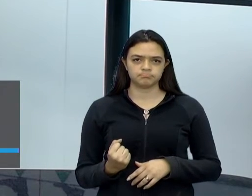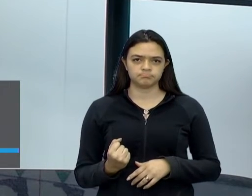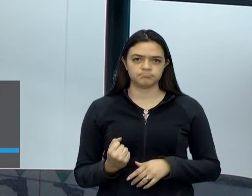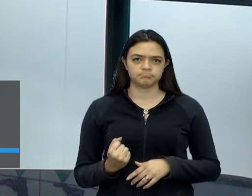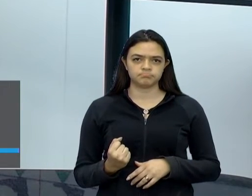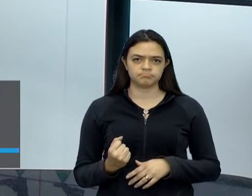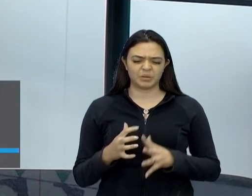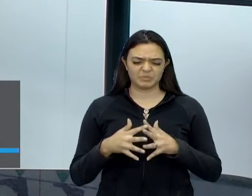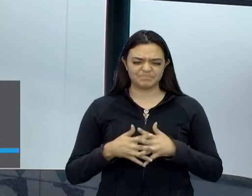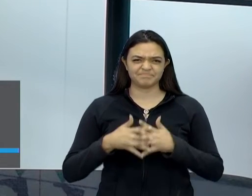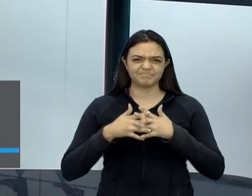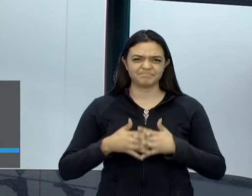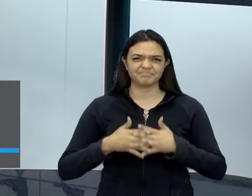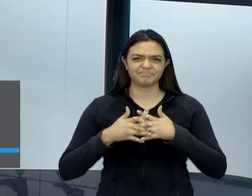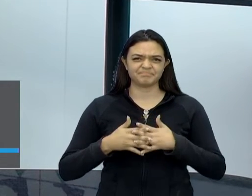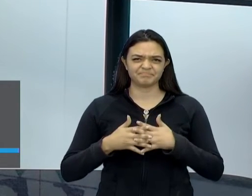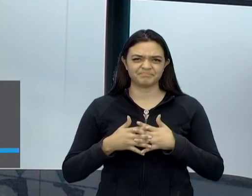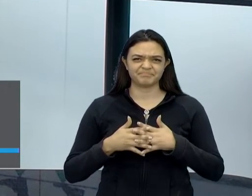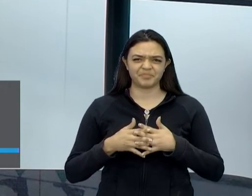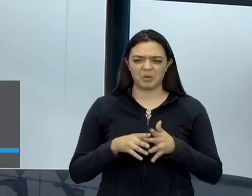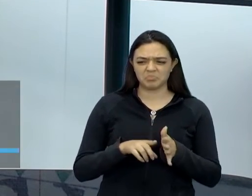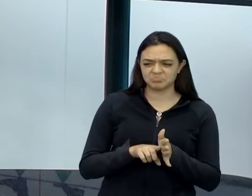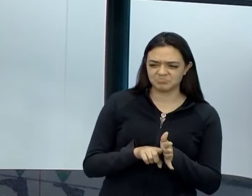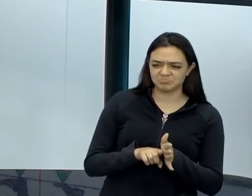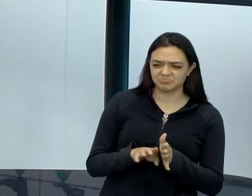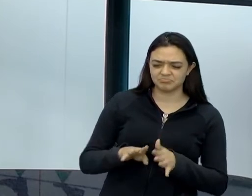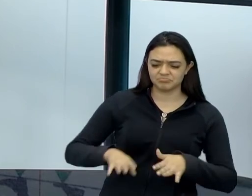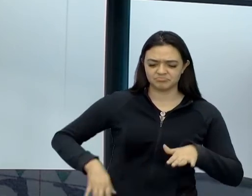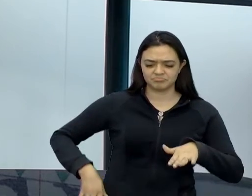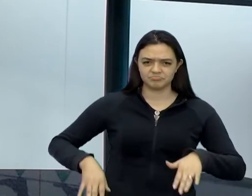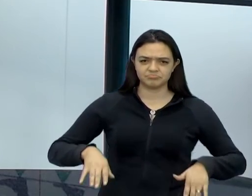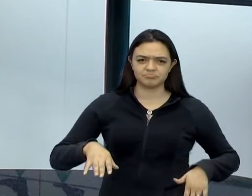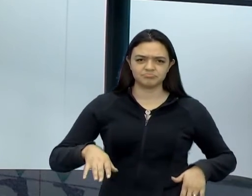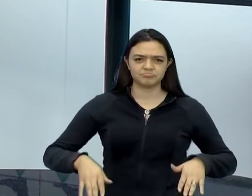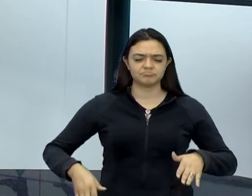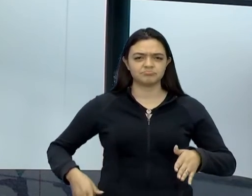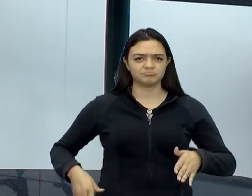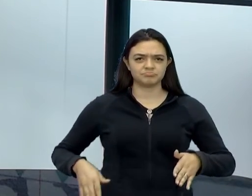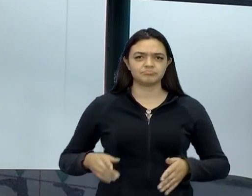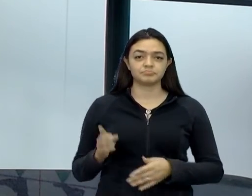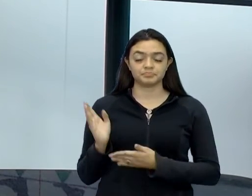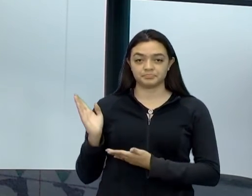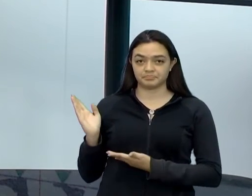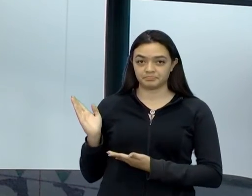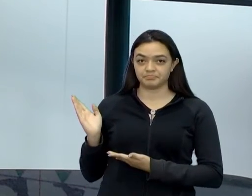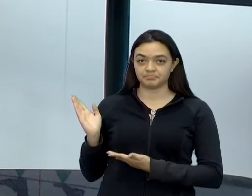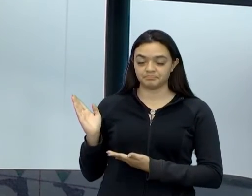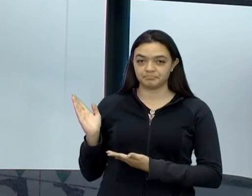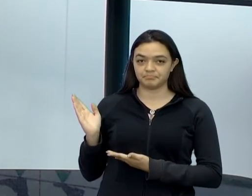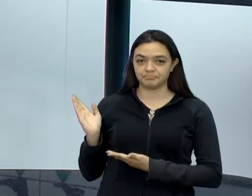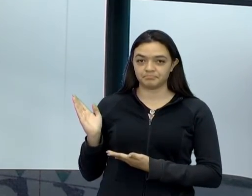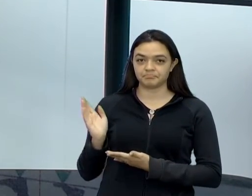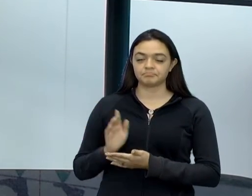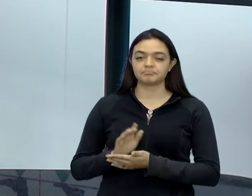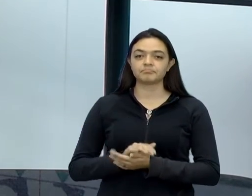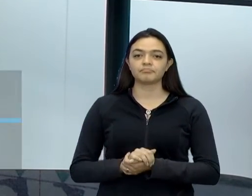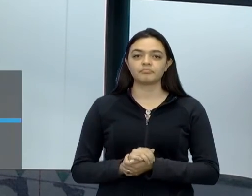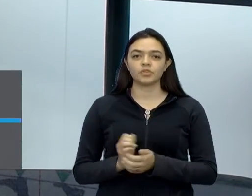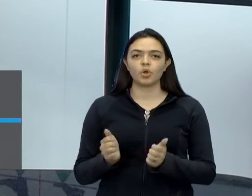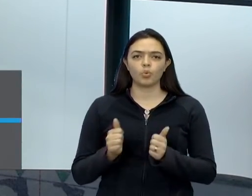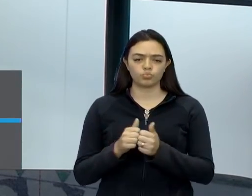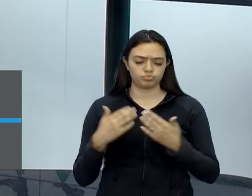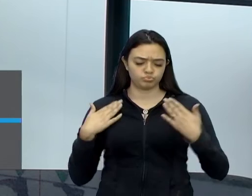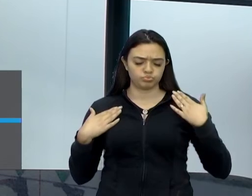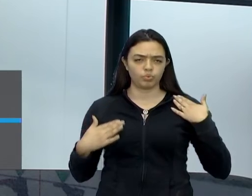por esse ponto de vista de balançar o braço, que pode deslocar junto com o movimento ordenado do corpo e assim economizar